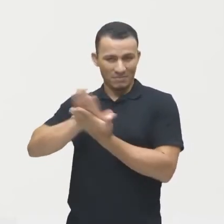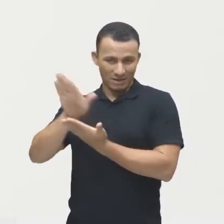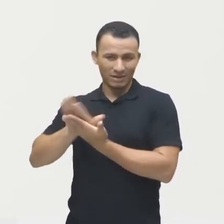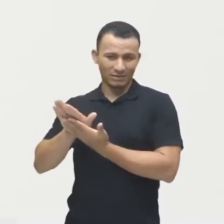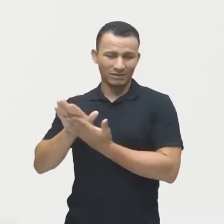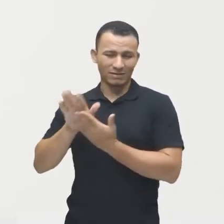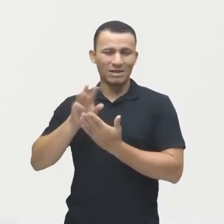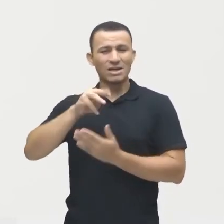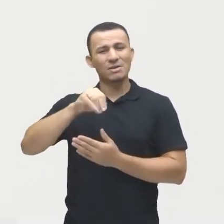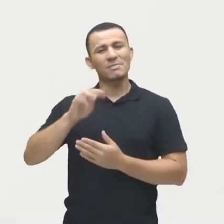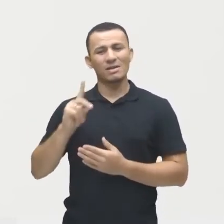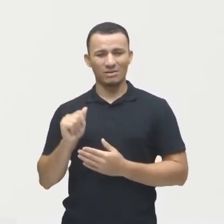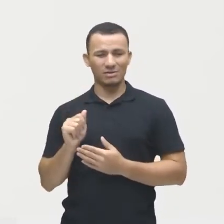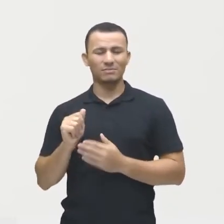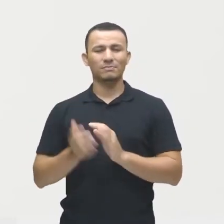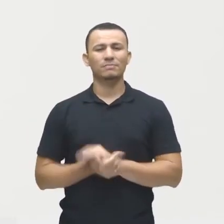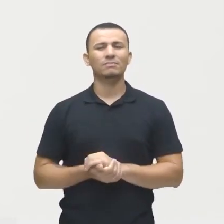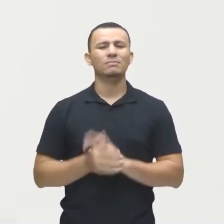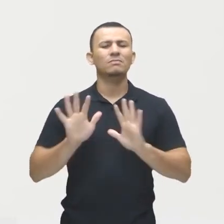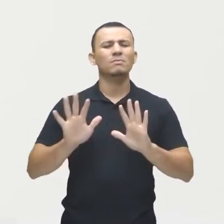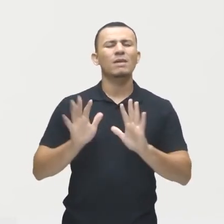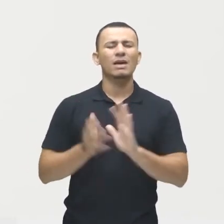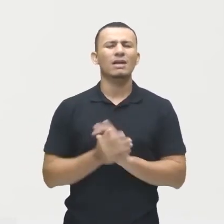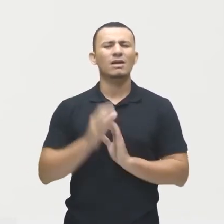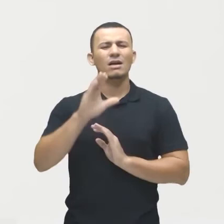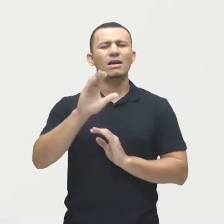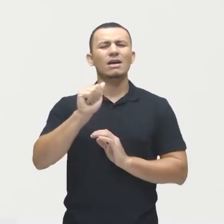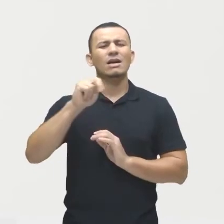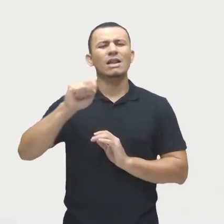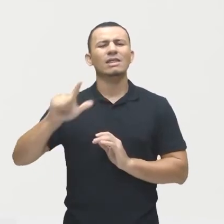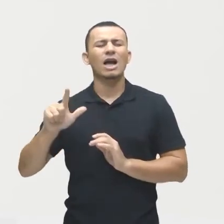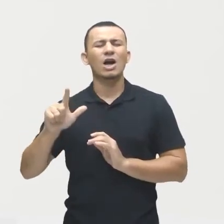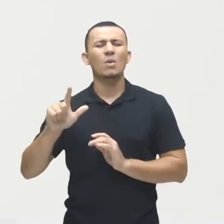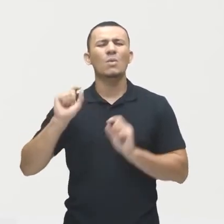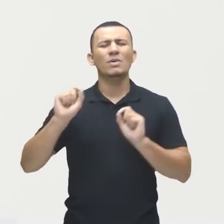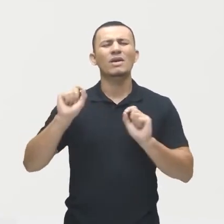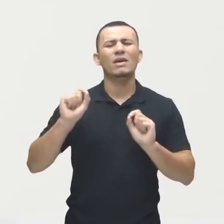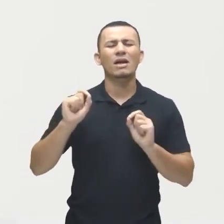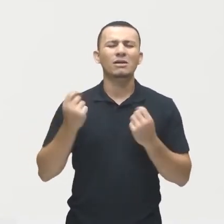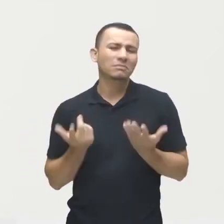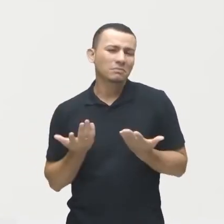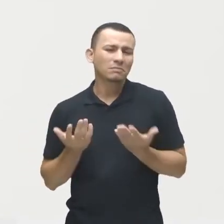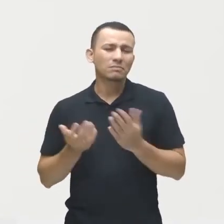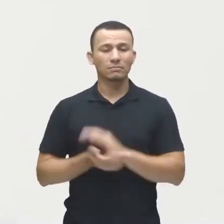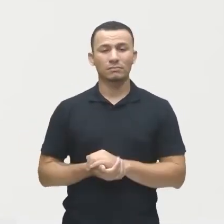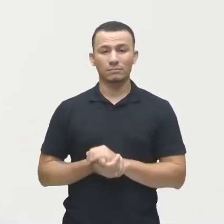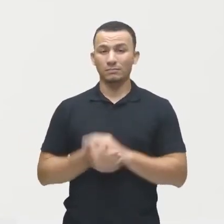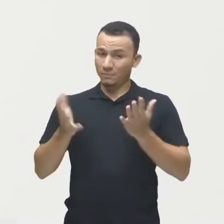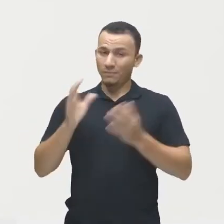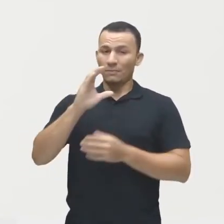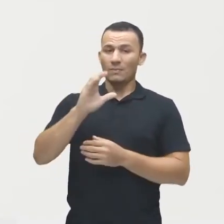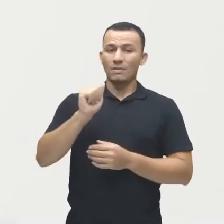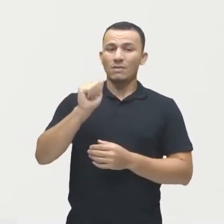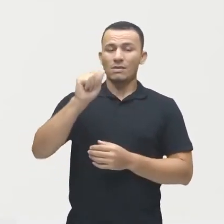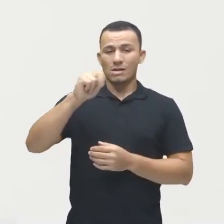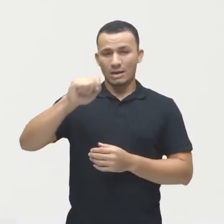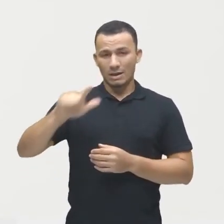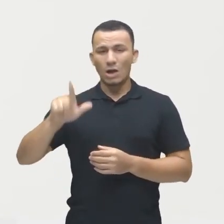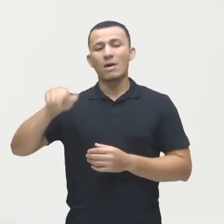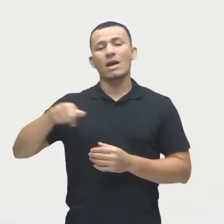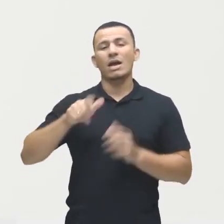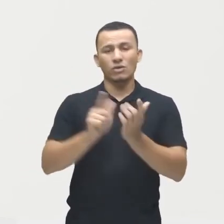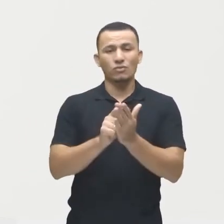O canal, professora, o canal e o emissor são os mesmos? Diferentes. Aqui, ó, o canal é o jornal